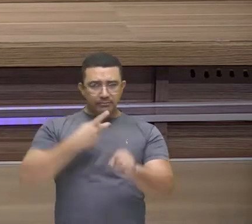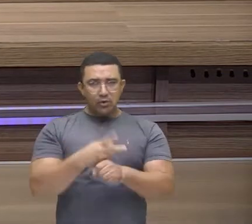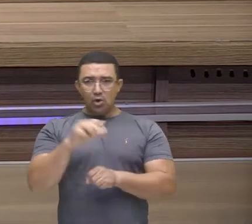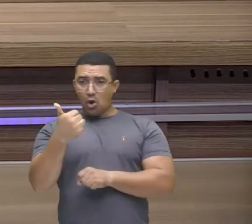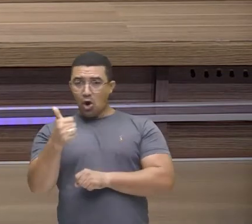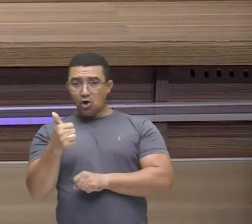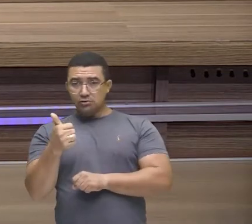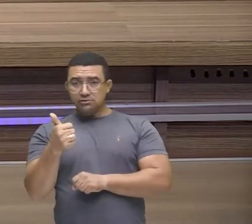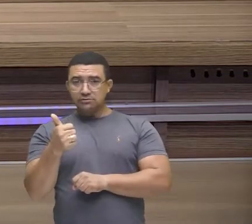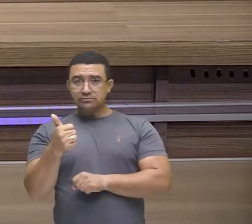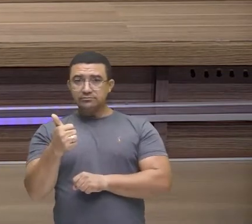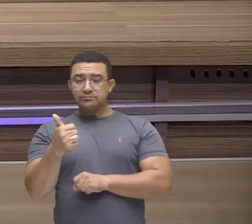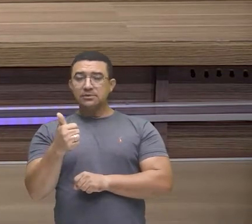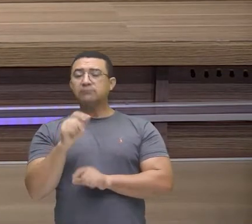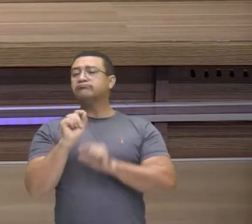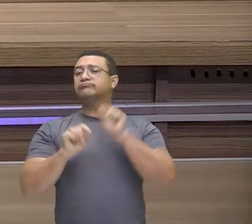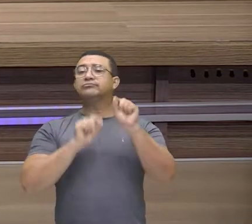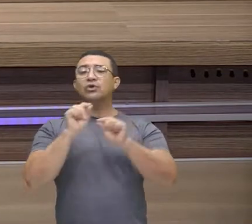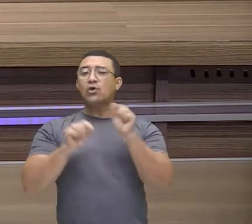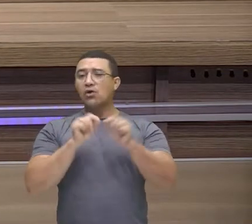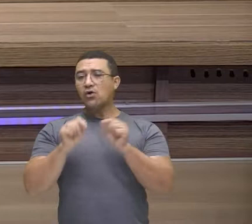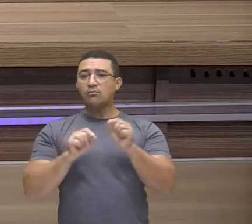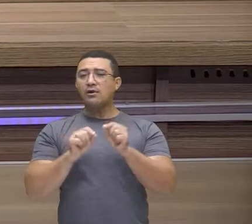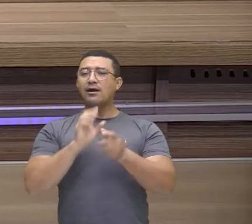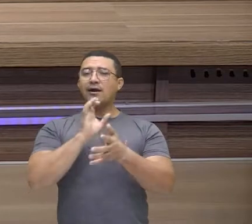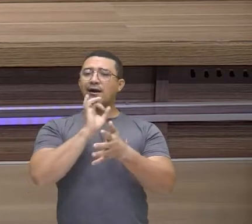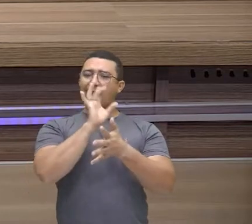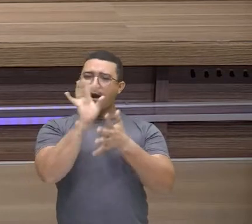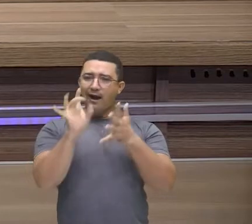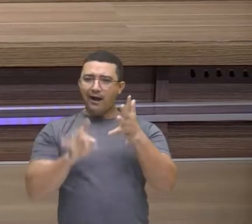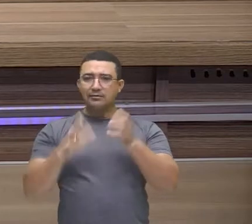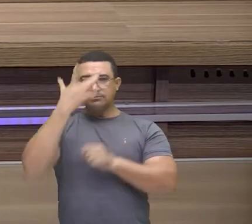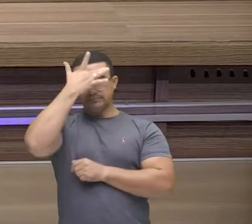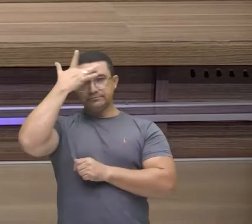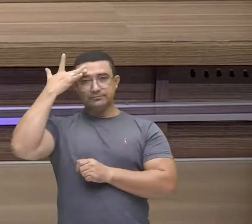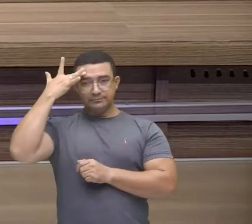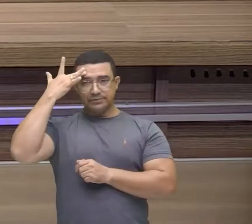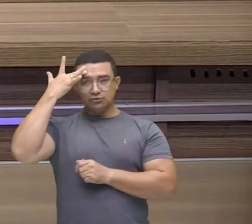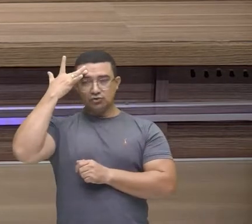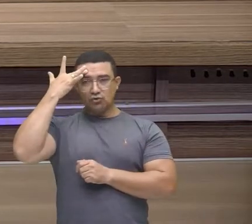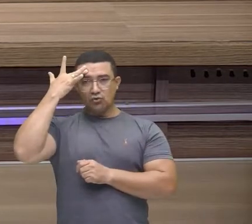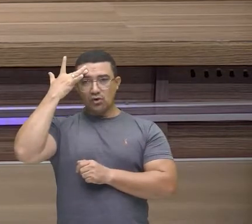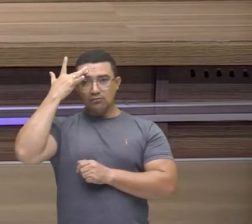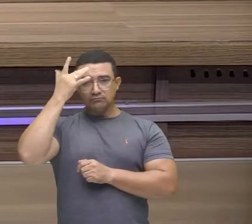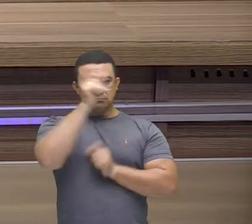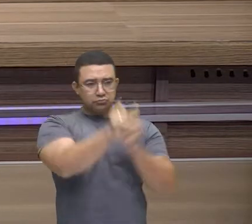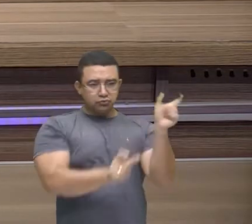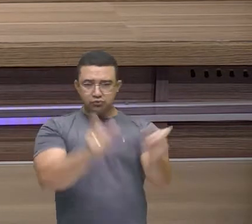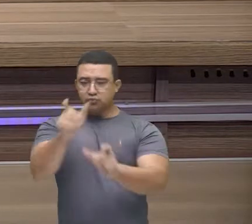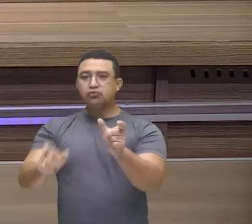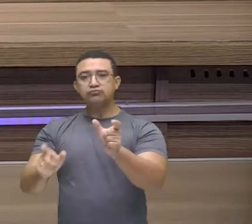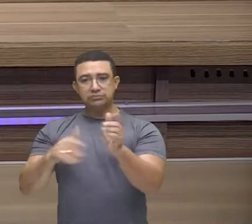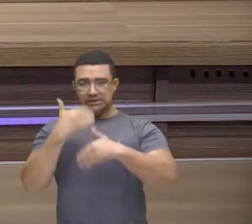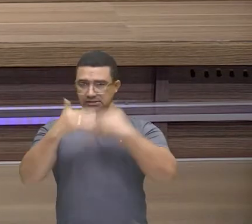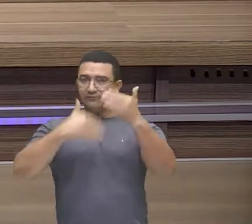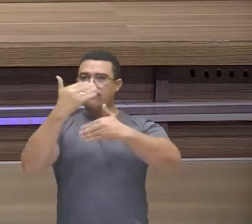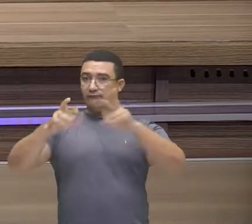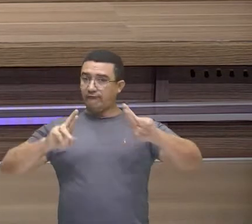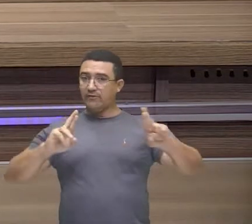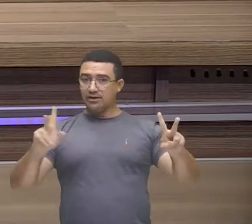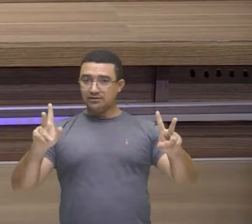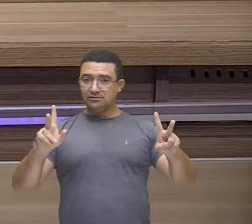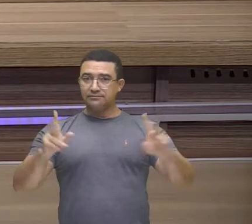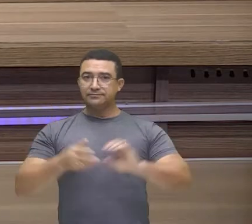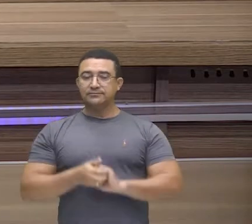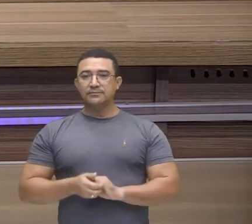é como cada indivíduo, cada ser humano, ele se desenvolve. Então, tem criança,